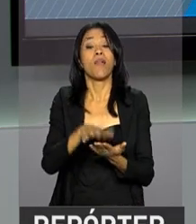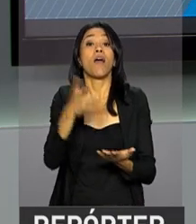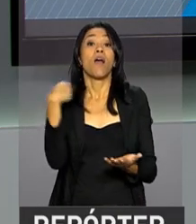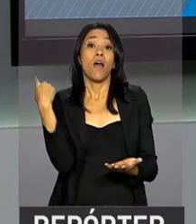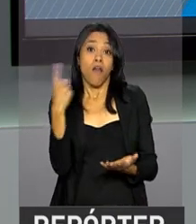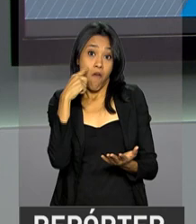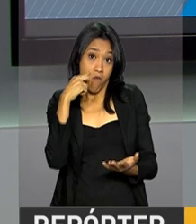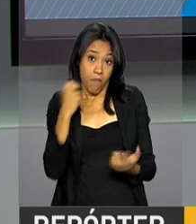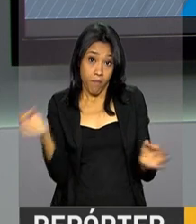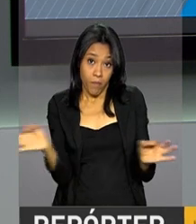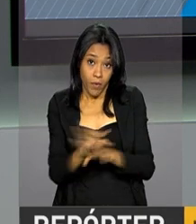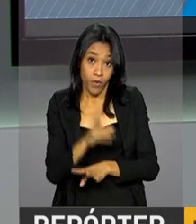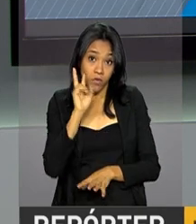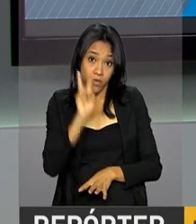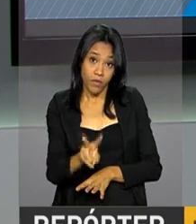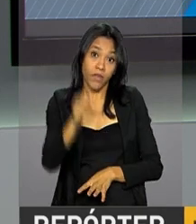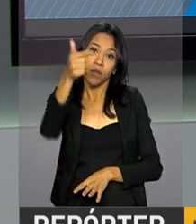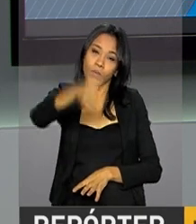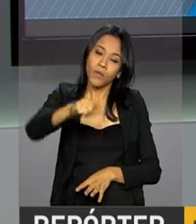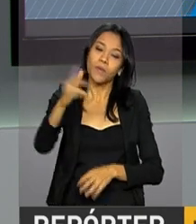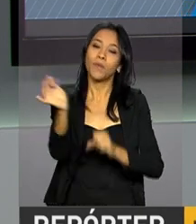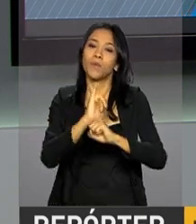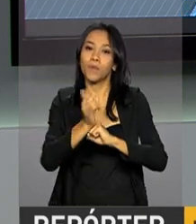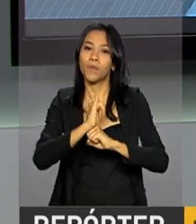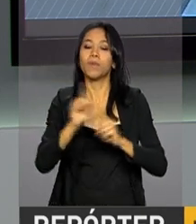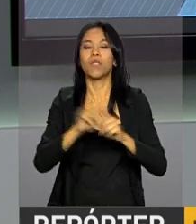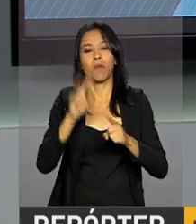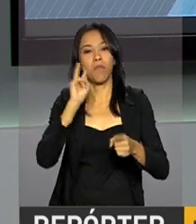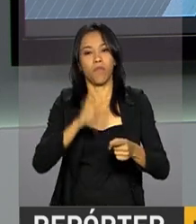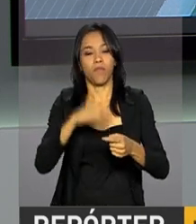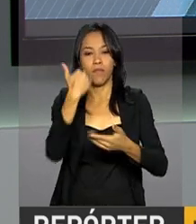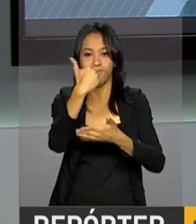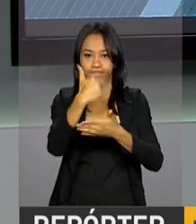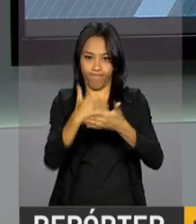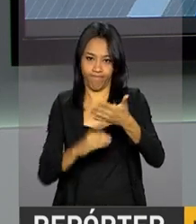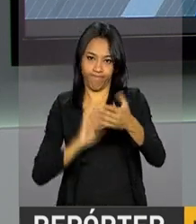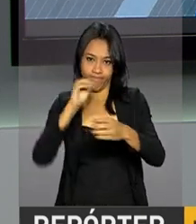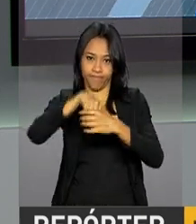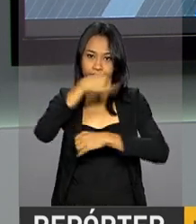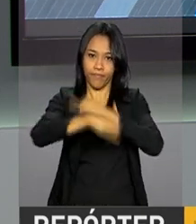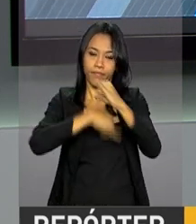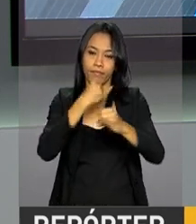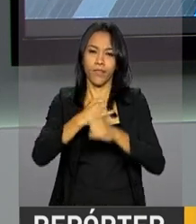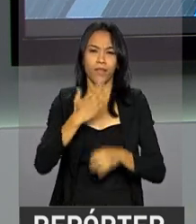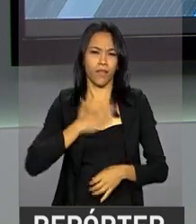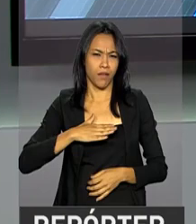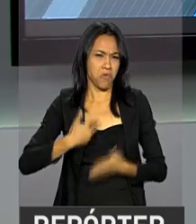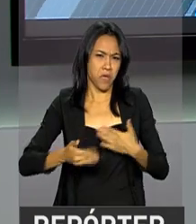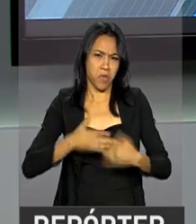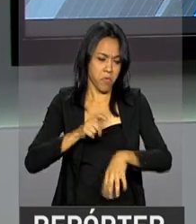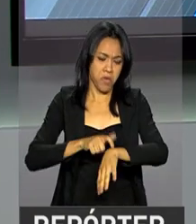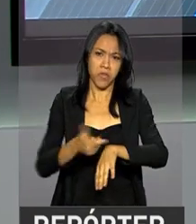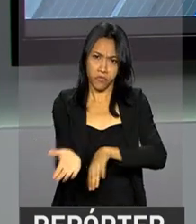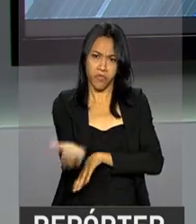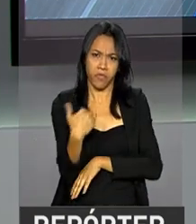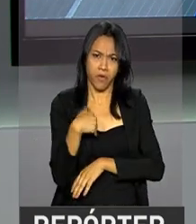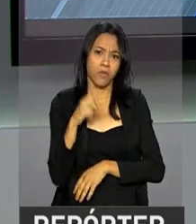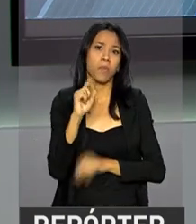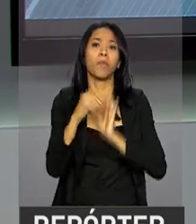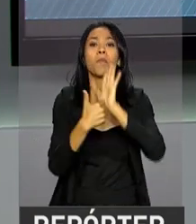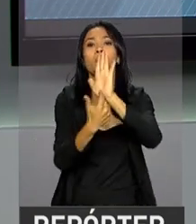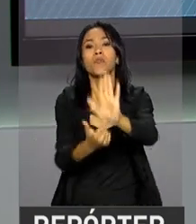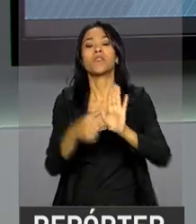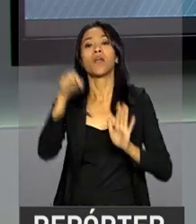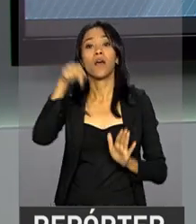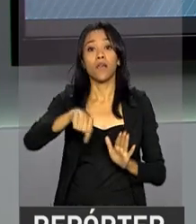aqui reveja nossas reportagens no youtube a companhia também nossa programação na internet é a gente volta a qualquer momento transmitindo ao vivo